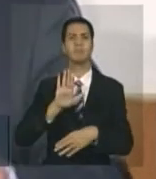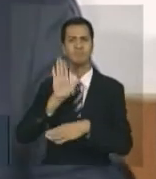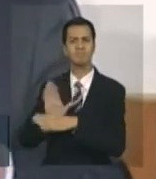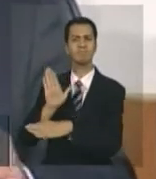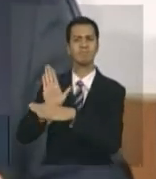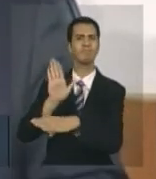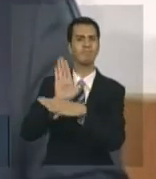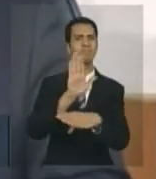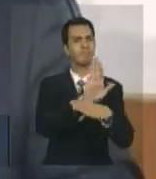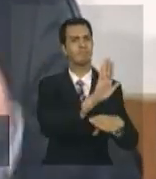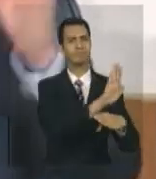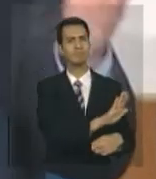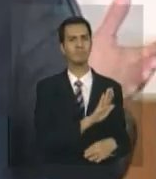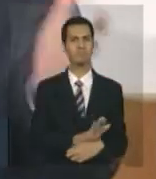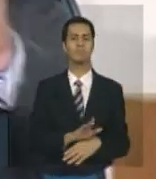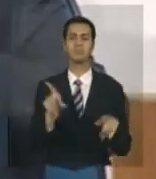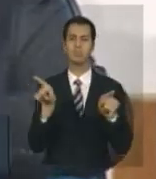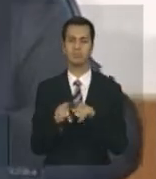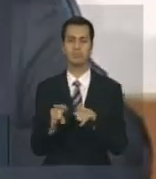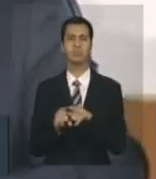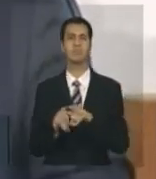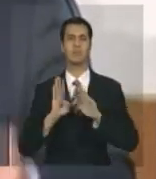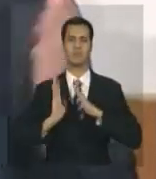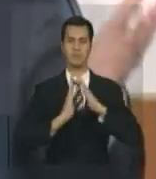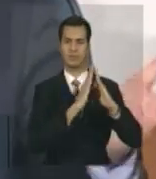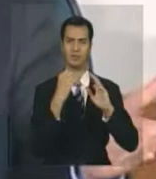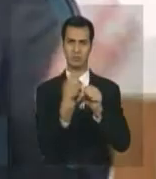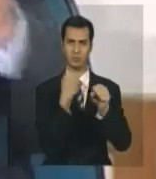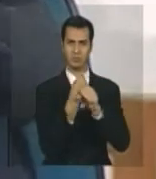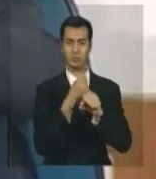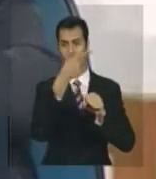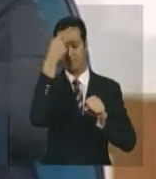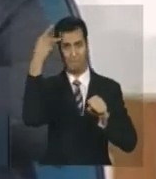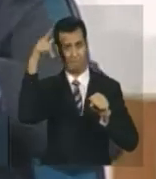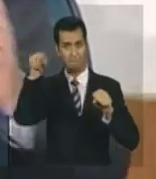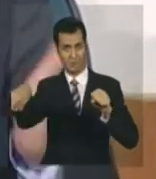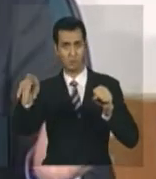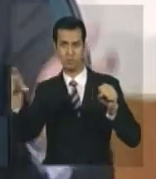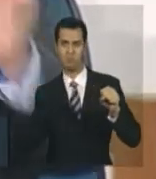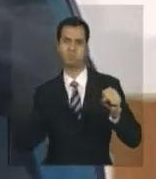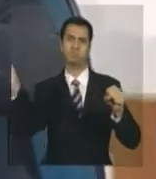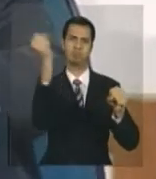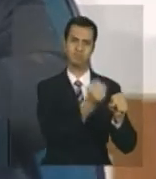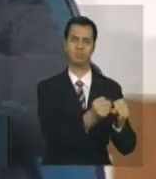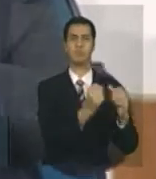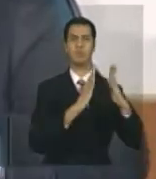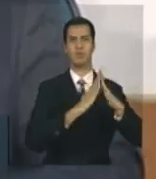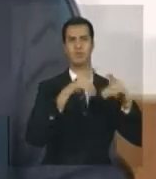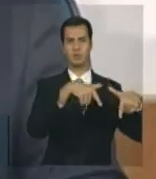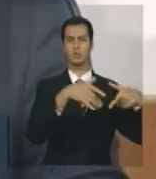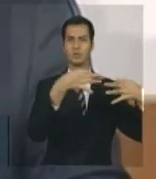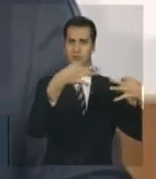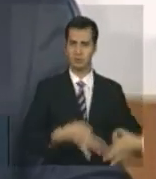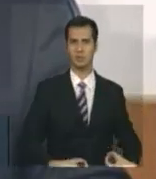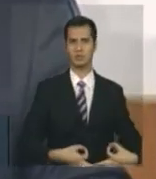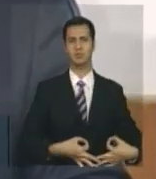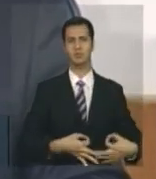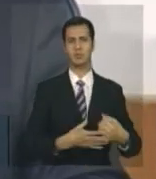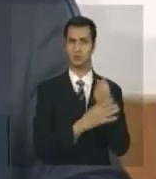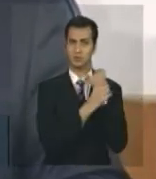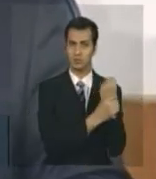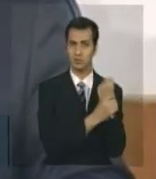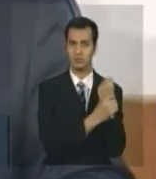alvos, certamente, de relocação de populações que precisam ir para áreas seguras, para casas